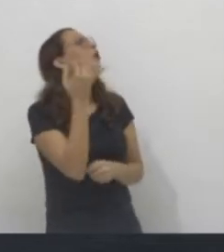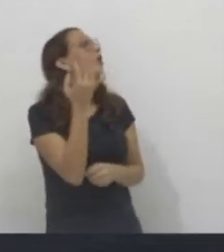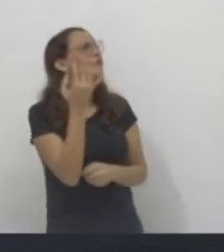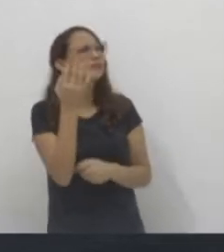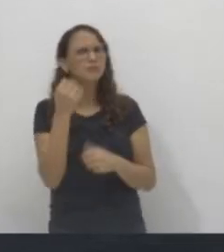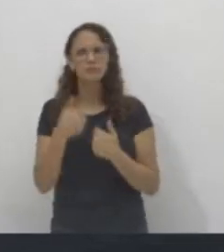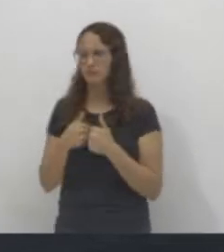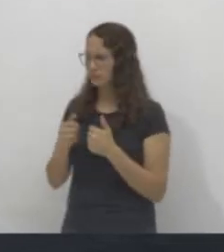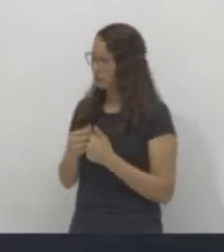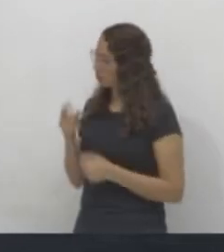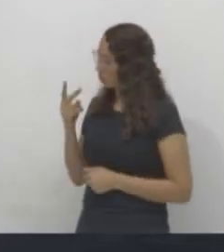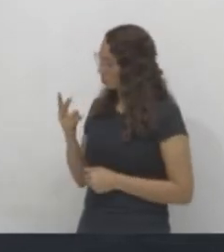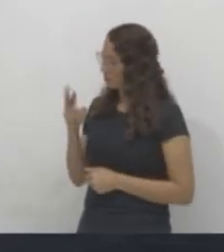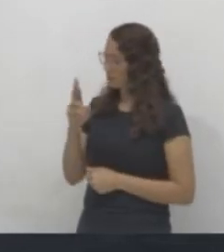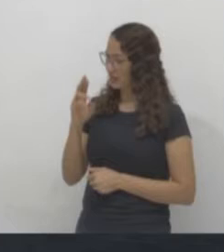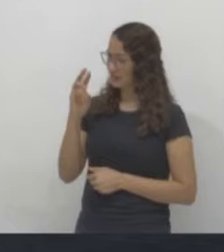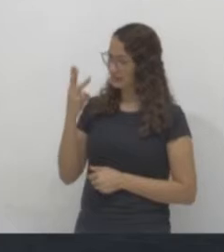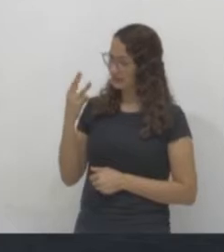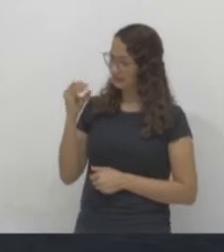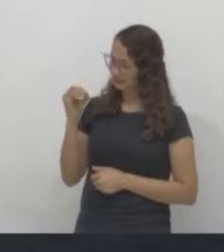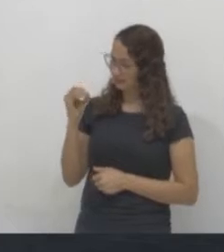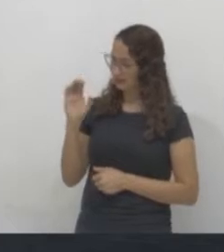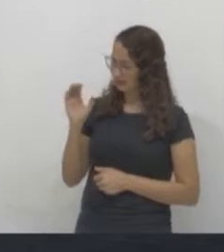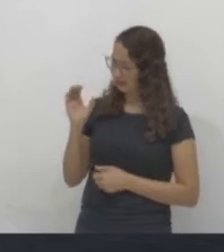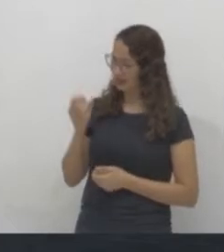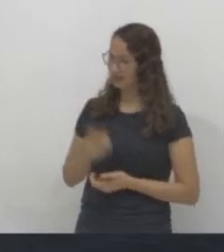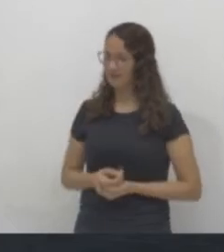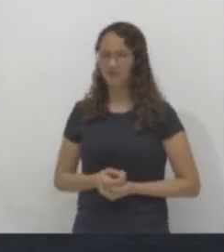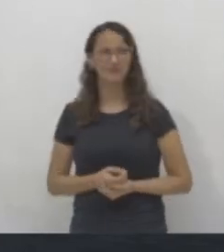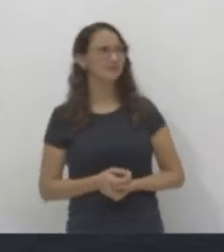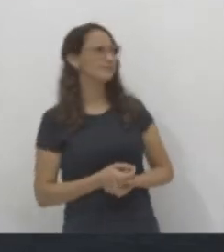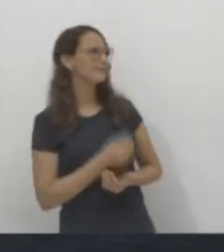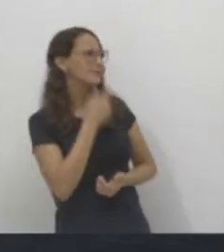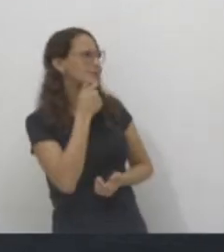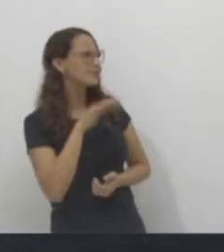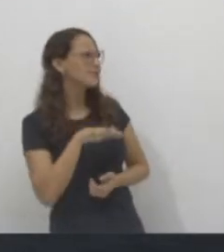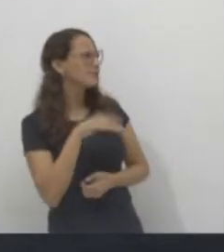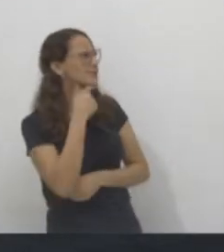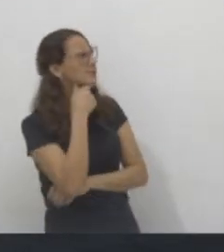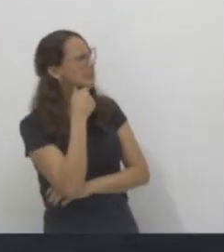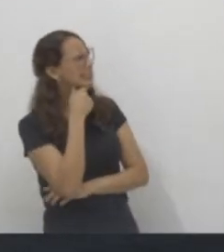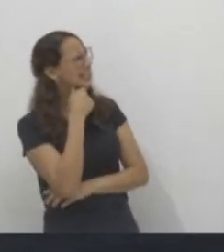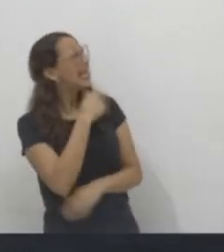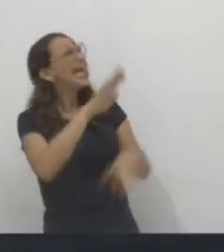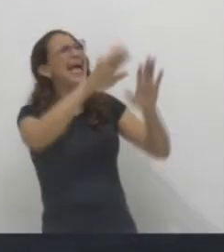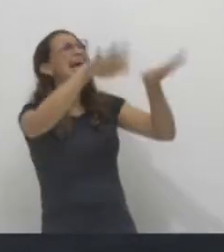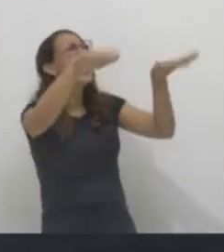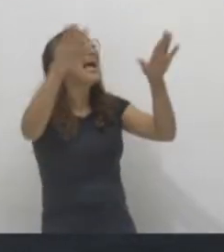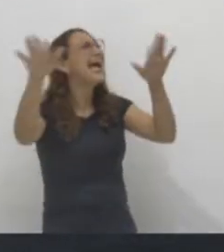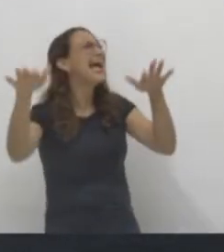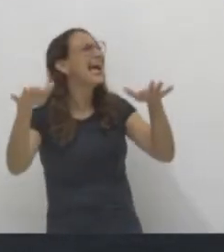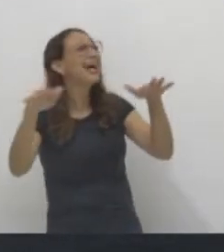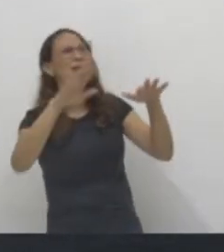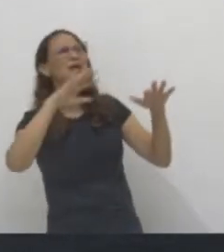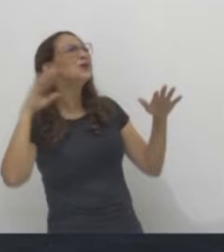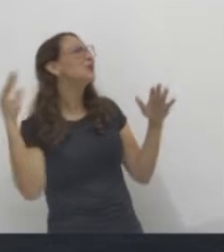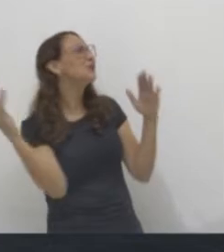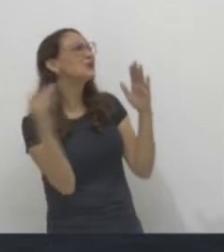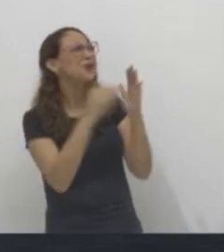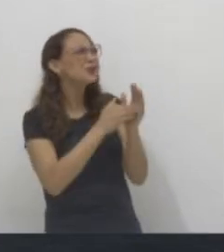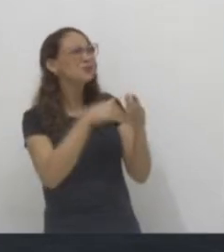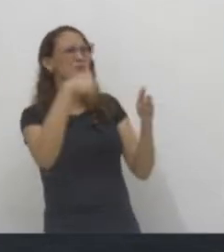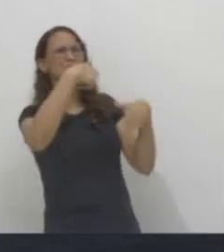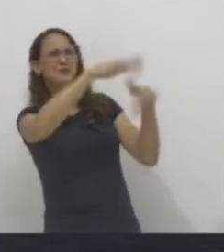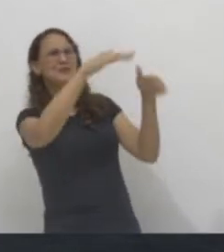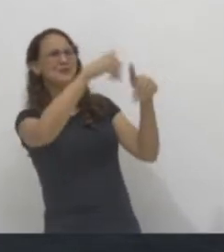educadamente: São 2,30, garoto. Então o Joãozinho fala bem alto: Ei, pessoal, todo mundo vai